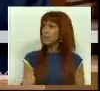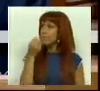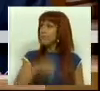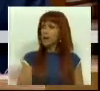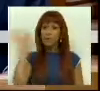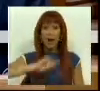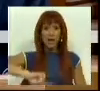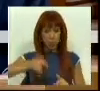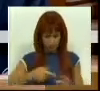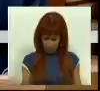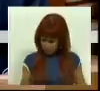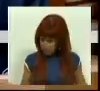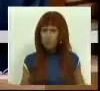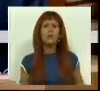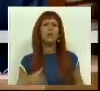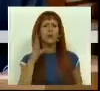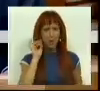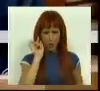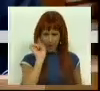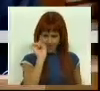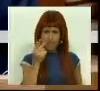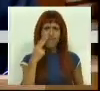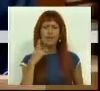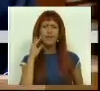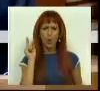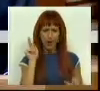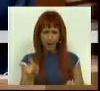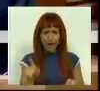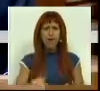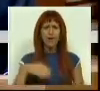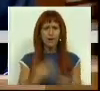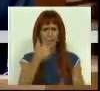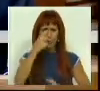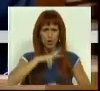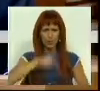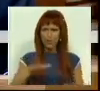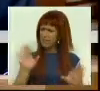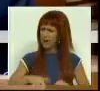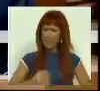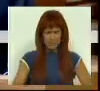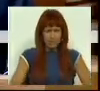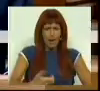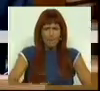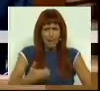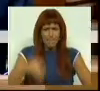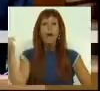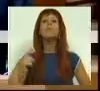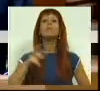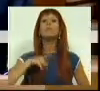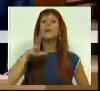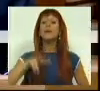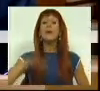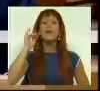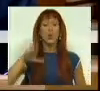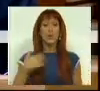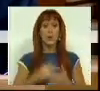ano. Uma verdadeira vergonha. Uma vergonha que deixou os portugueses ainda mais indignados. Uma vergonha que